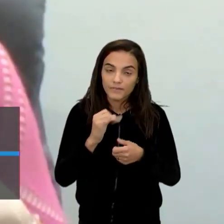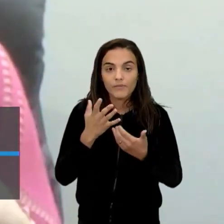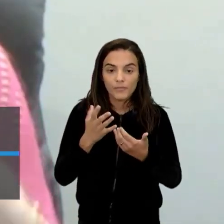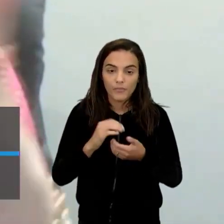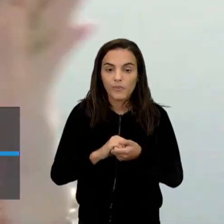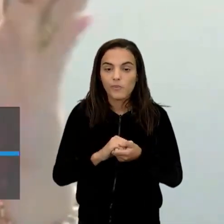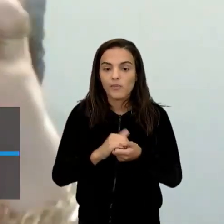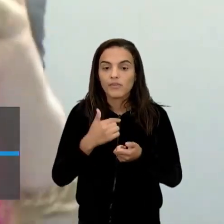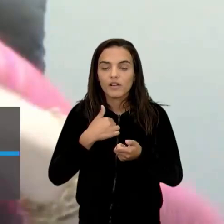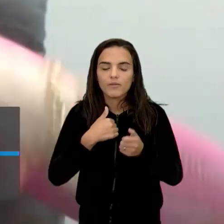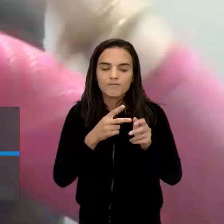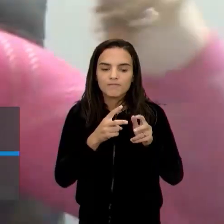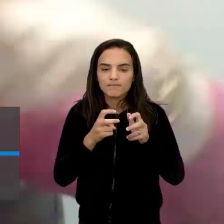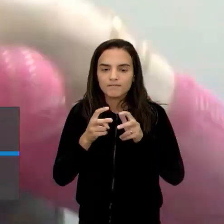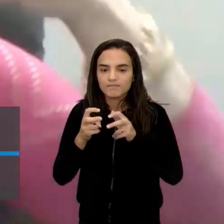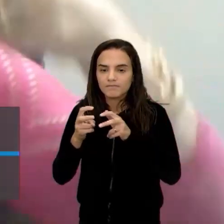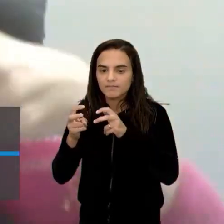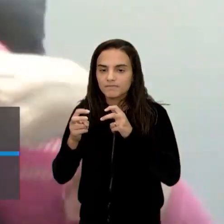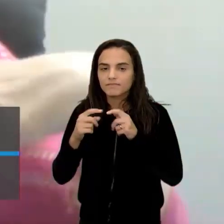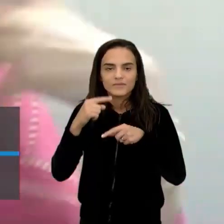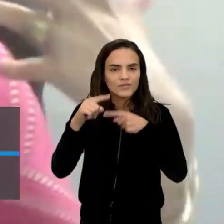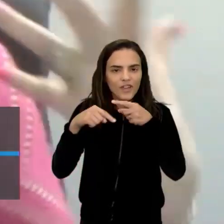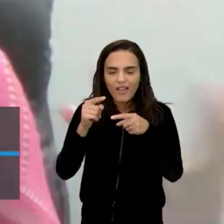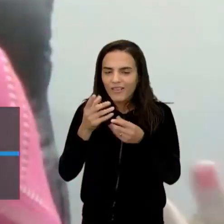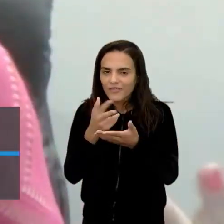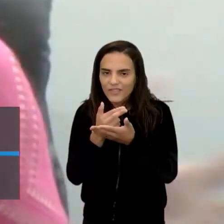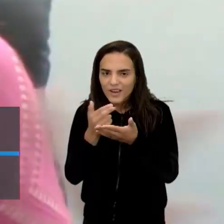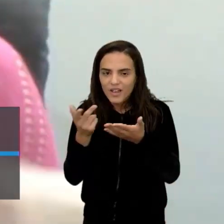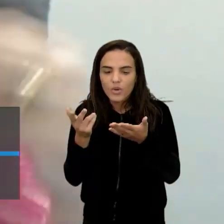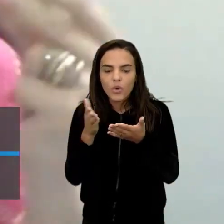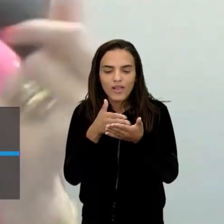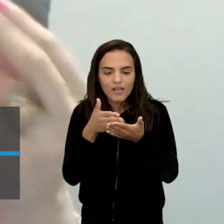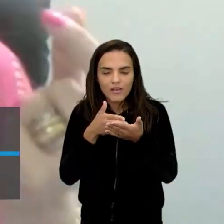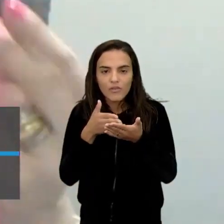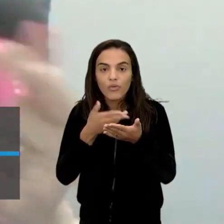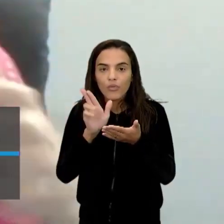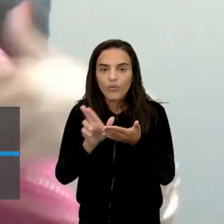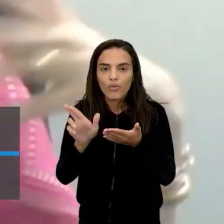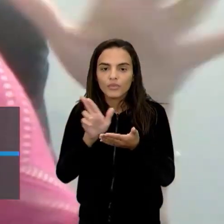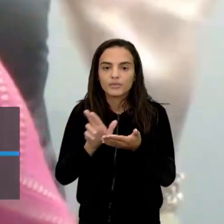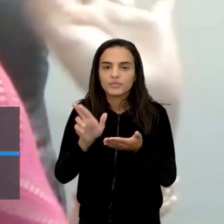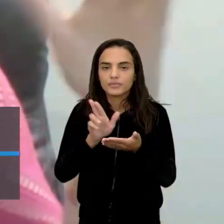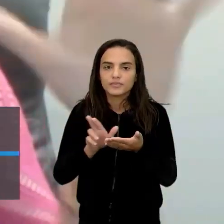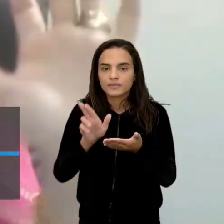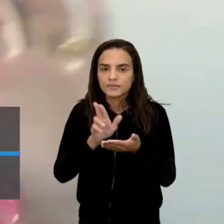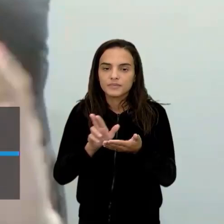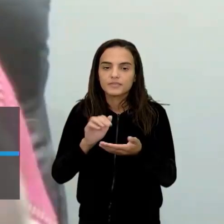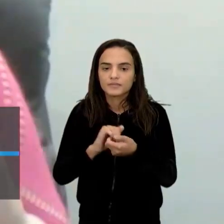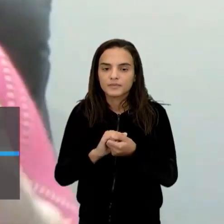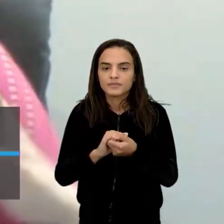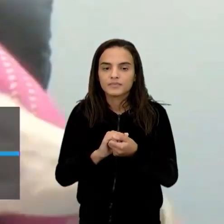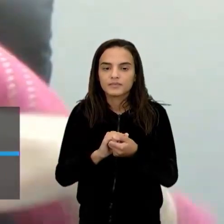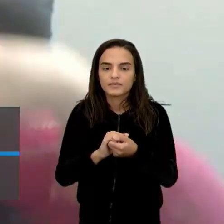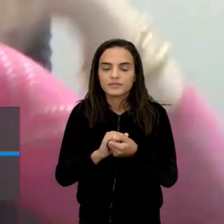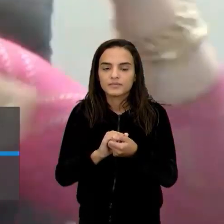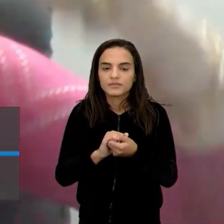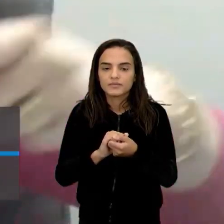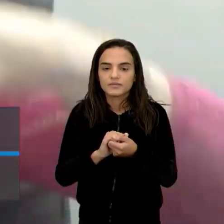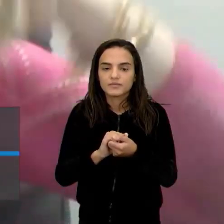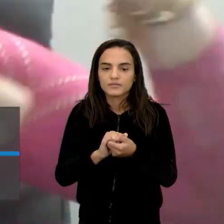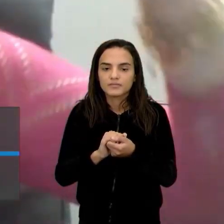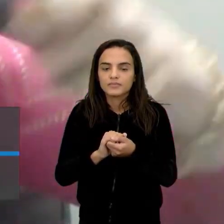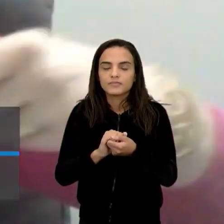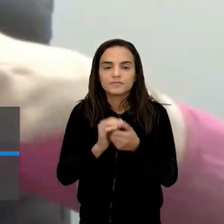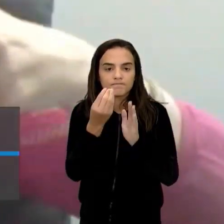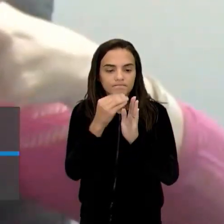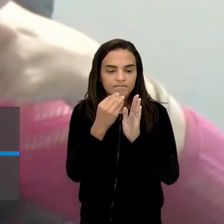aqui, eu catei um monte de livros que não usavam, que já estava para jogar, para descarte,